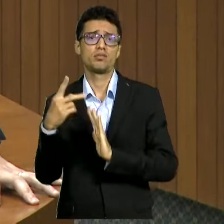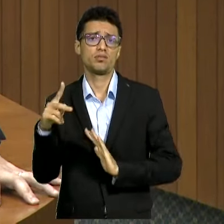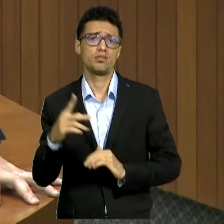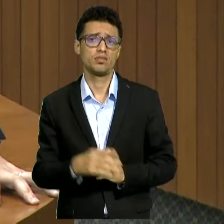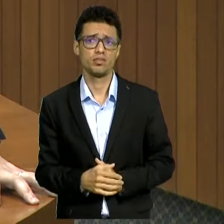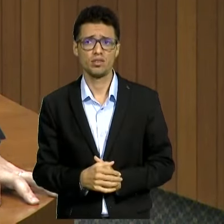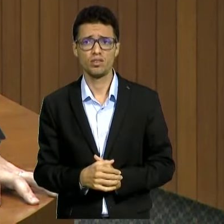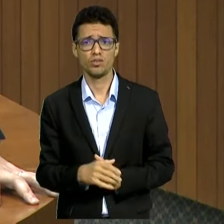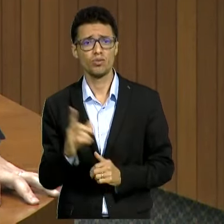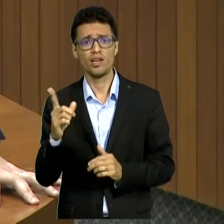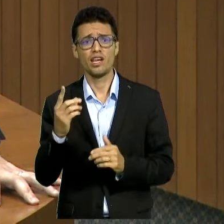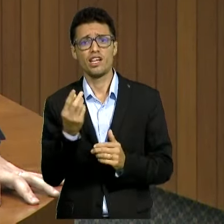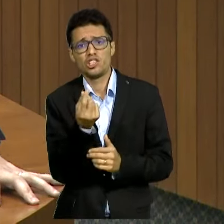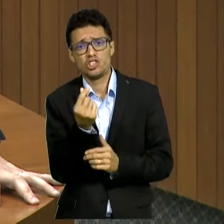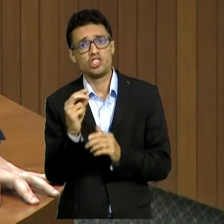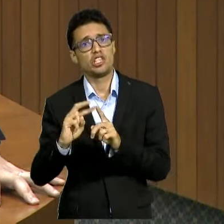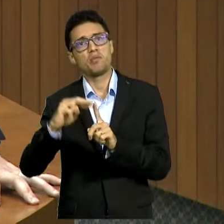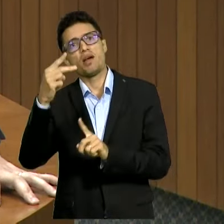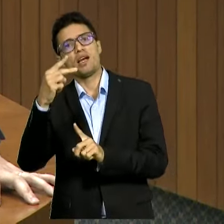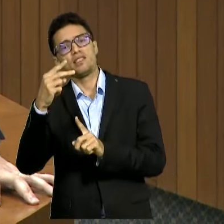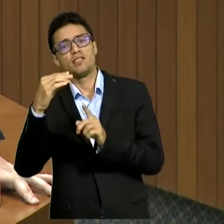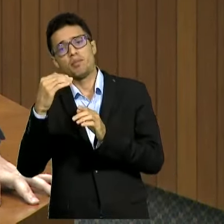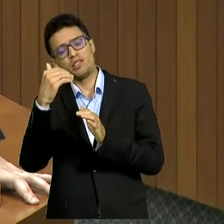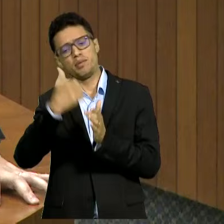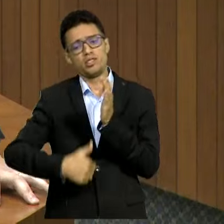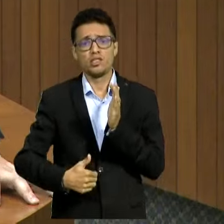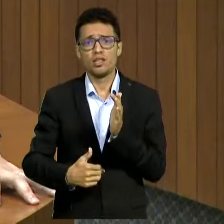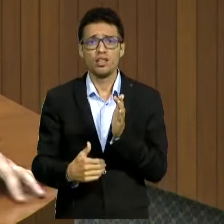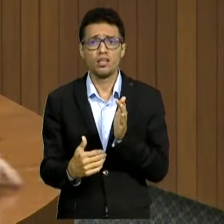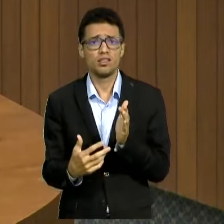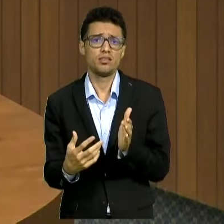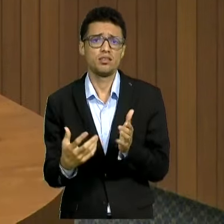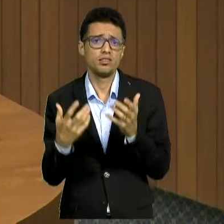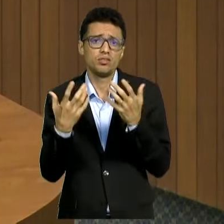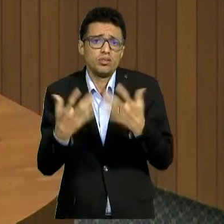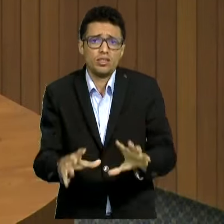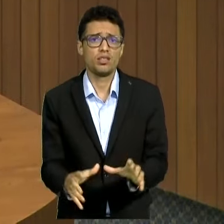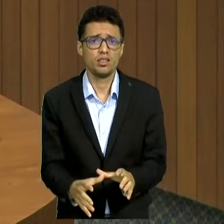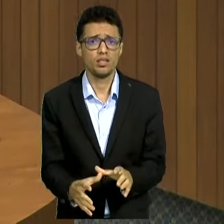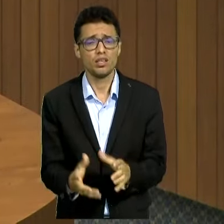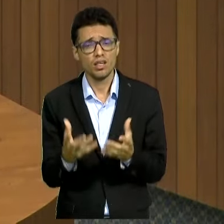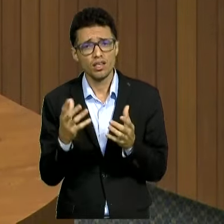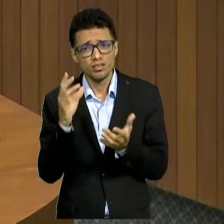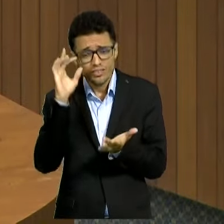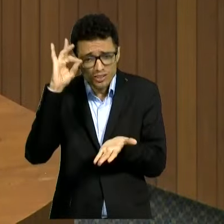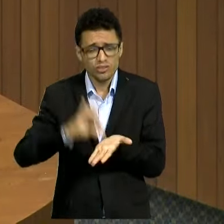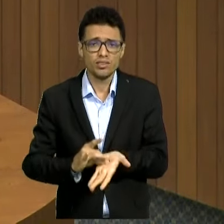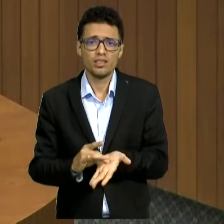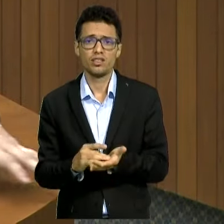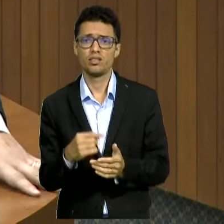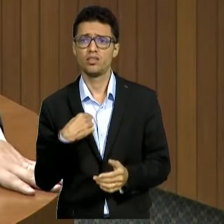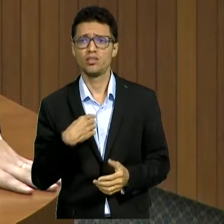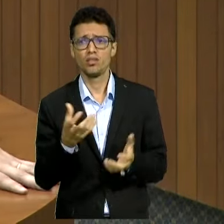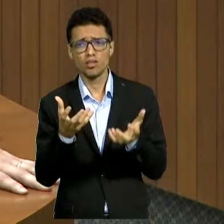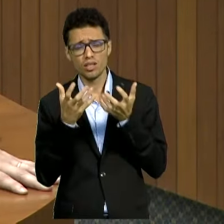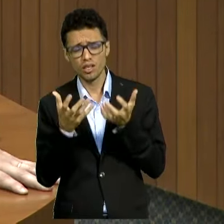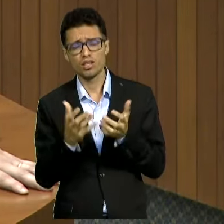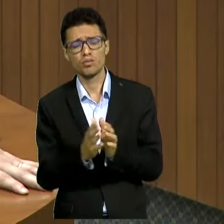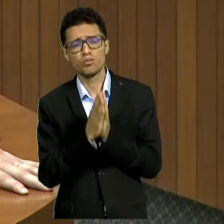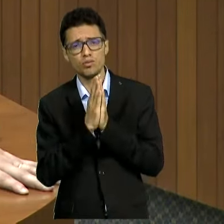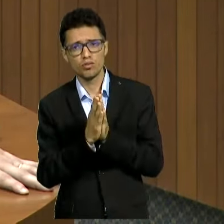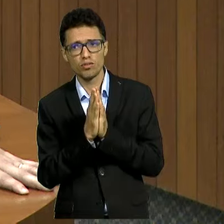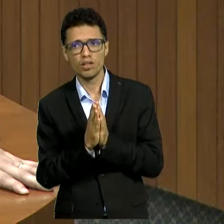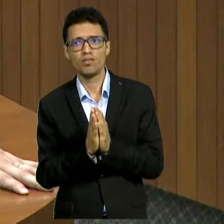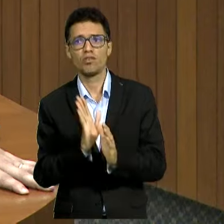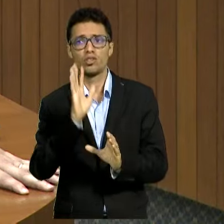centavo a mais, mas também nenhum centavo a menos. Então, o que eu peço à reflexão da casa é que votem favoravelmente à criação desta